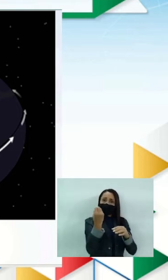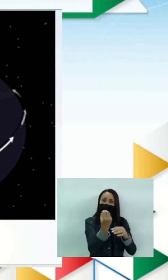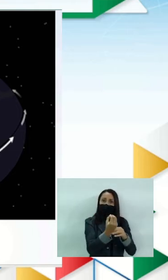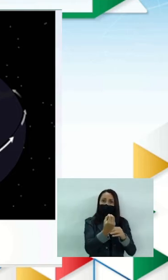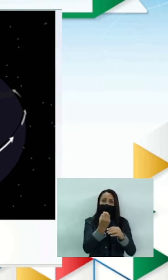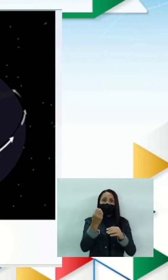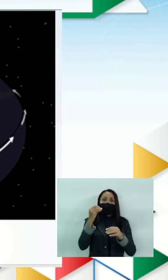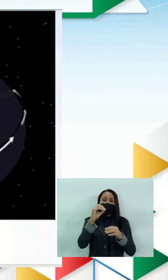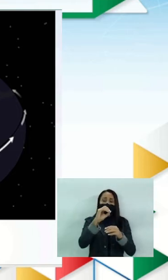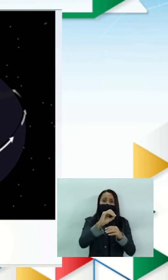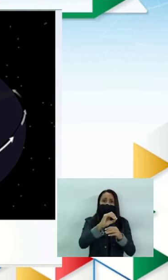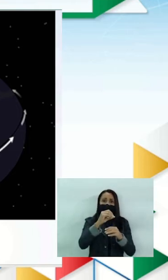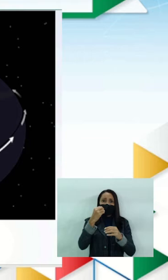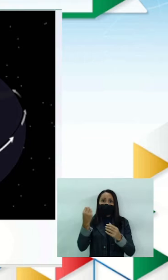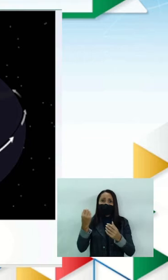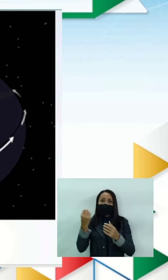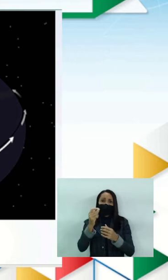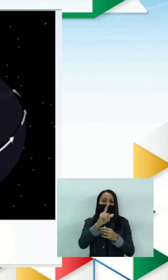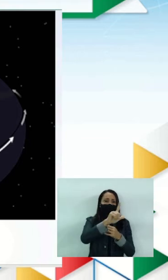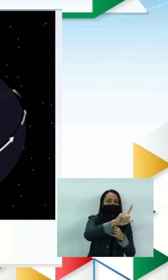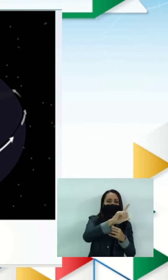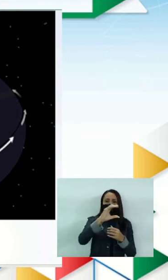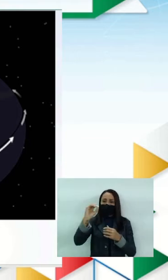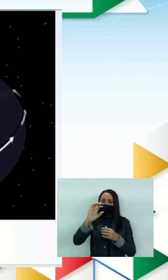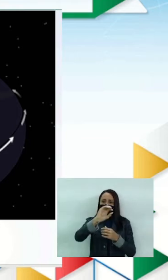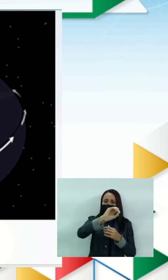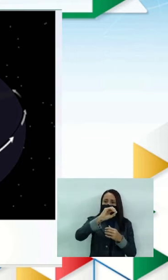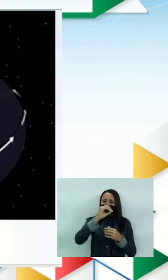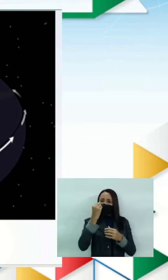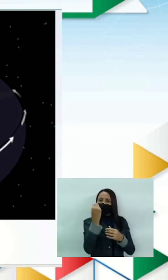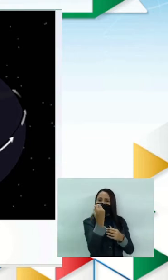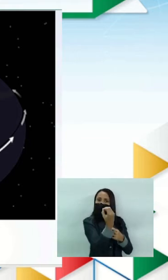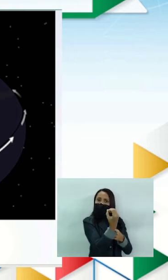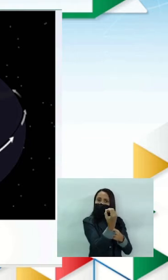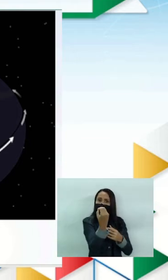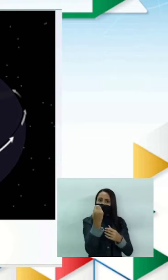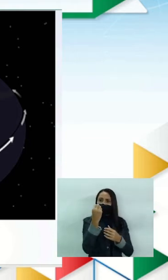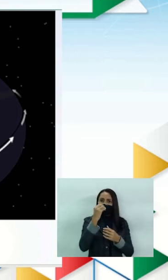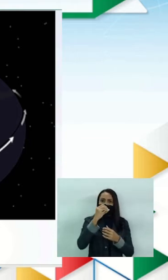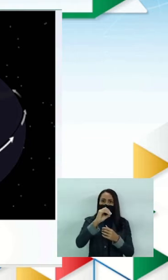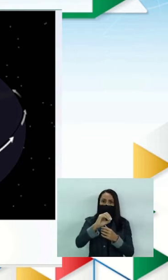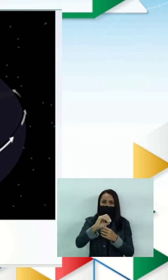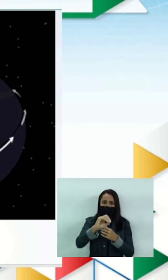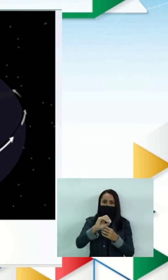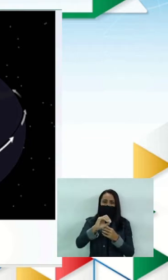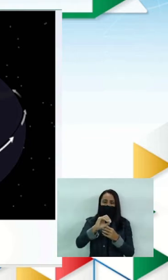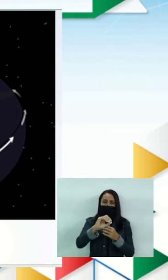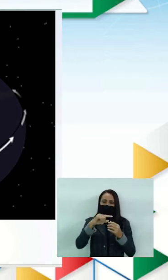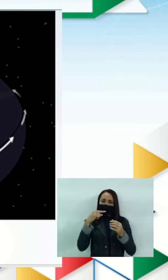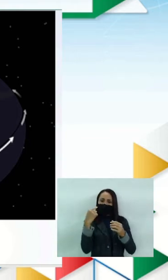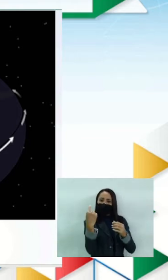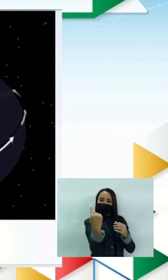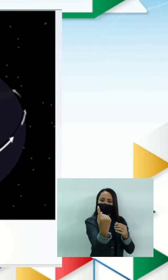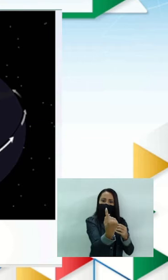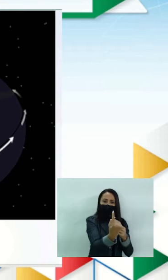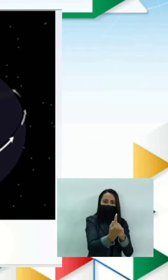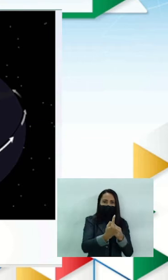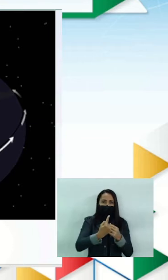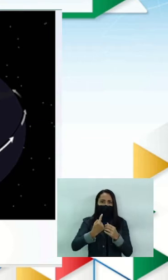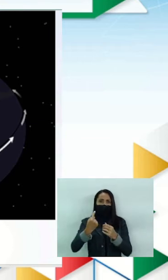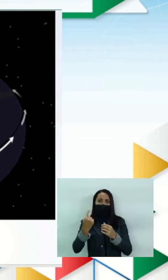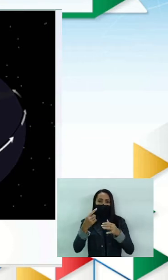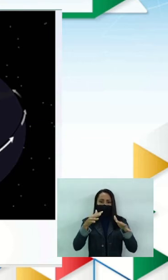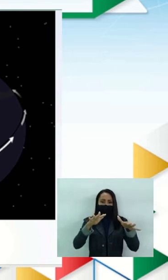oeste para o leste. Então, basta vocês entenderem, certo? Que a Terra ela gira no sentido anti-horário, tá certo? No movimento